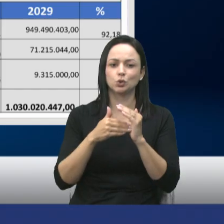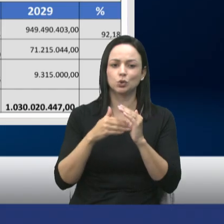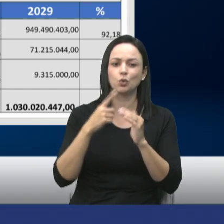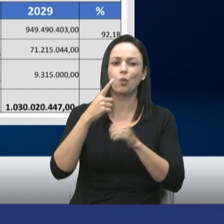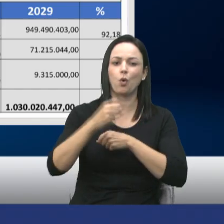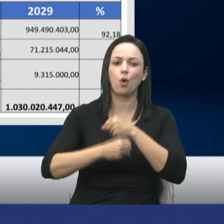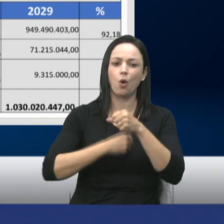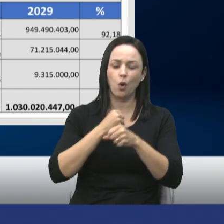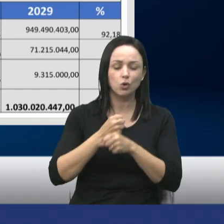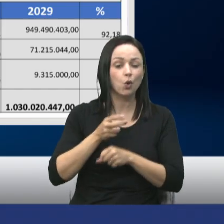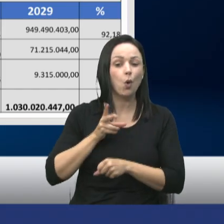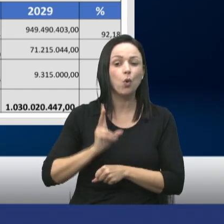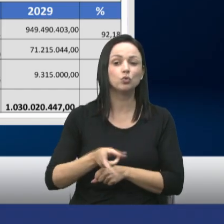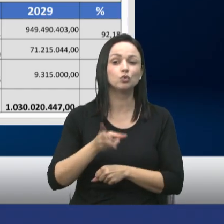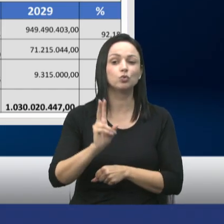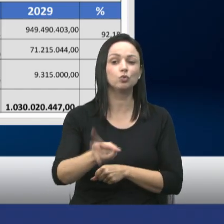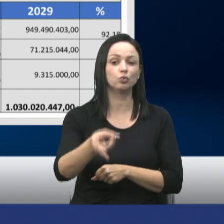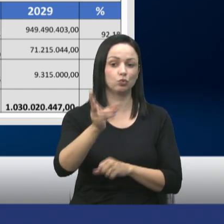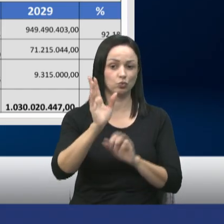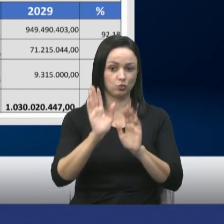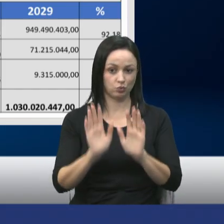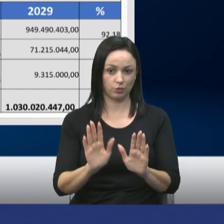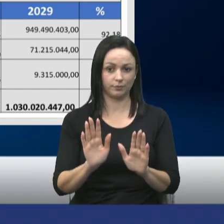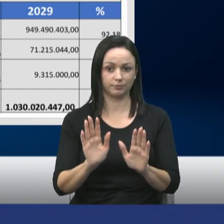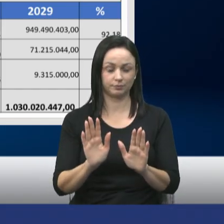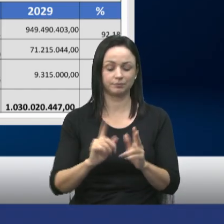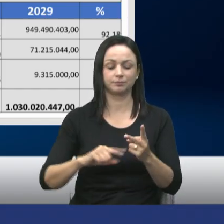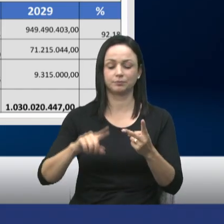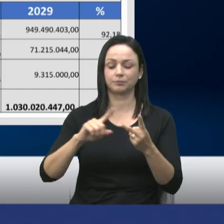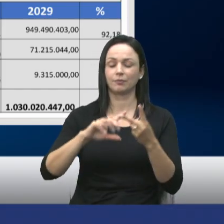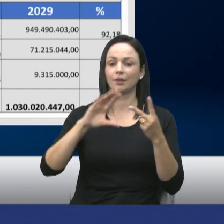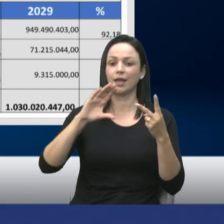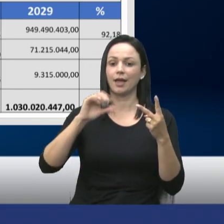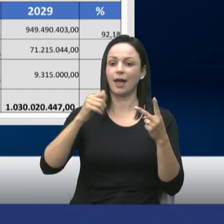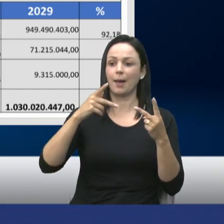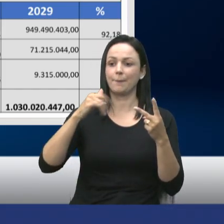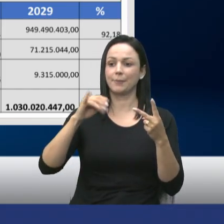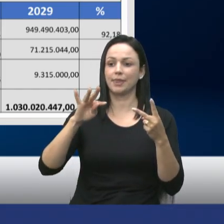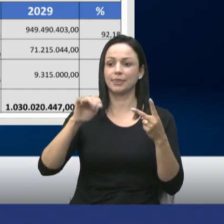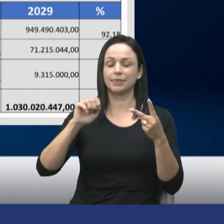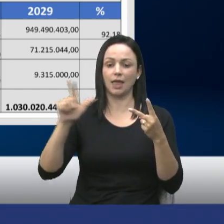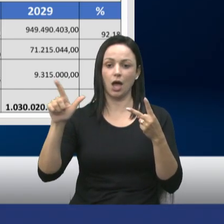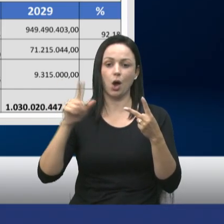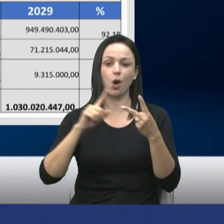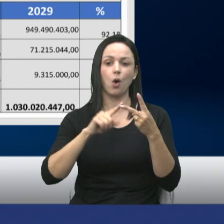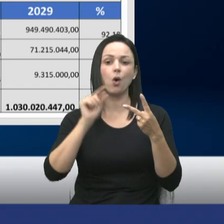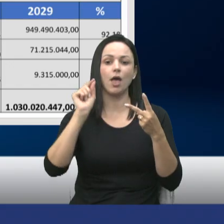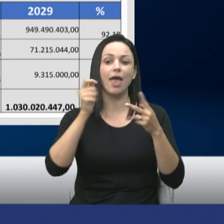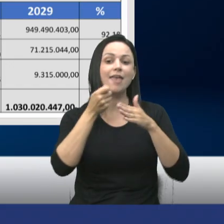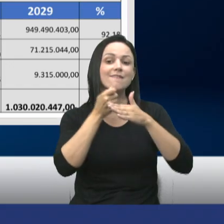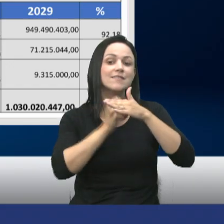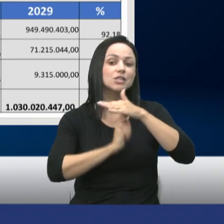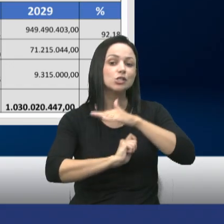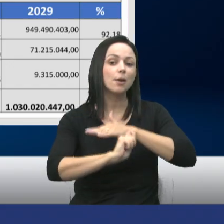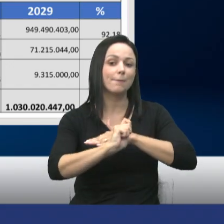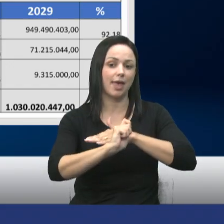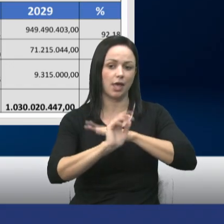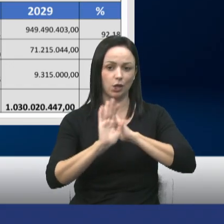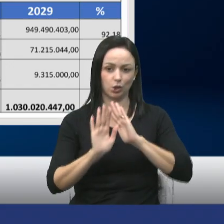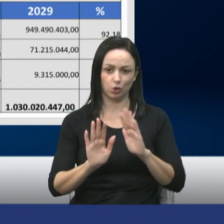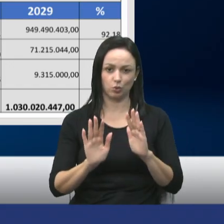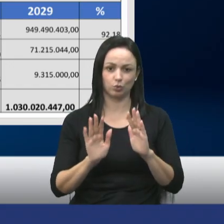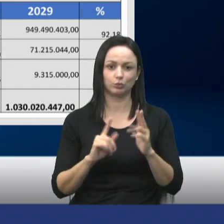outro a gente tem. O que são as despesas de capital? São as despesas de investimentos. São